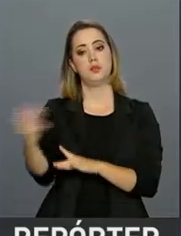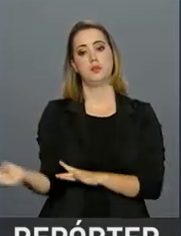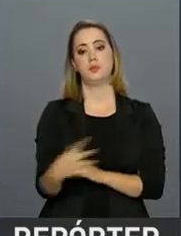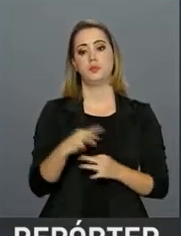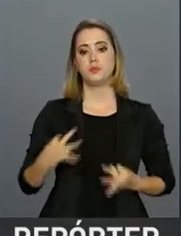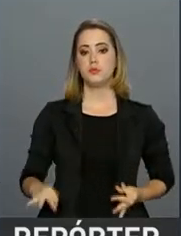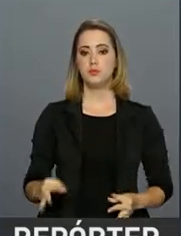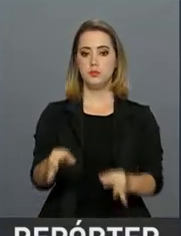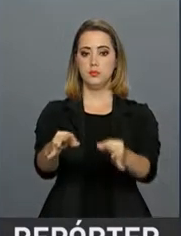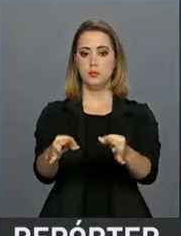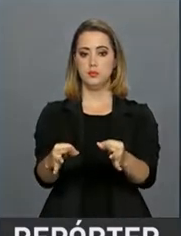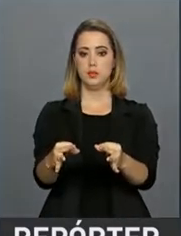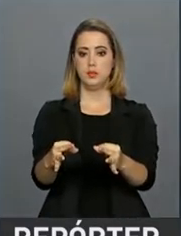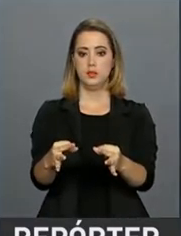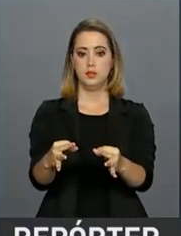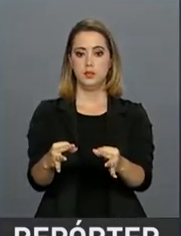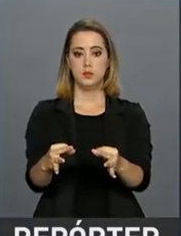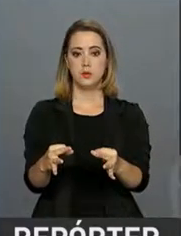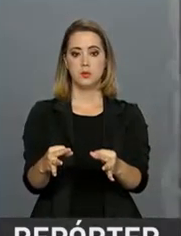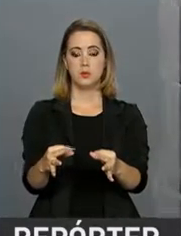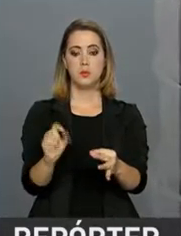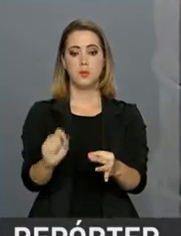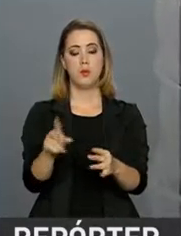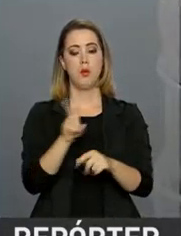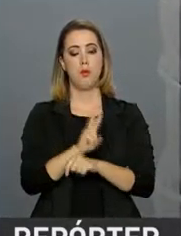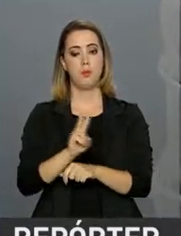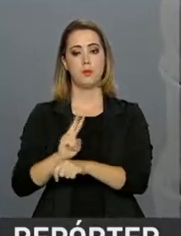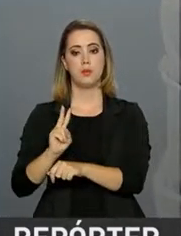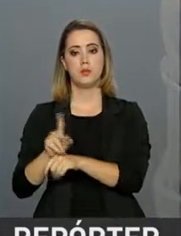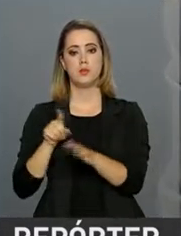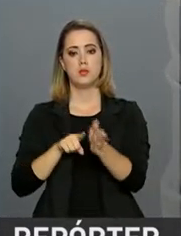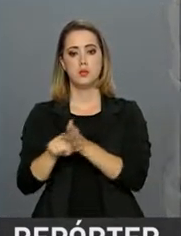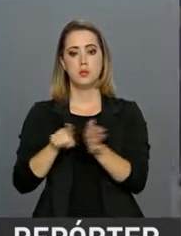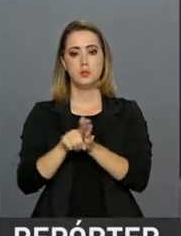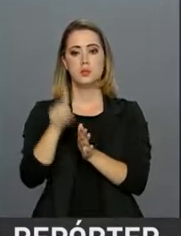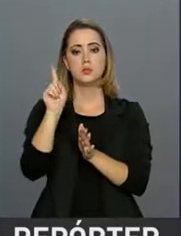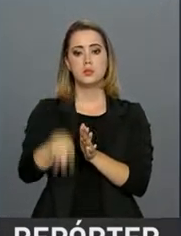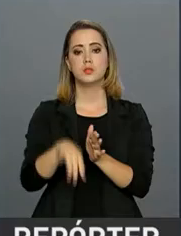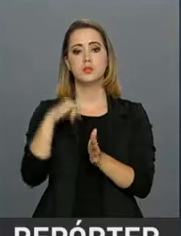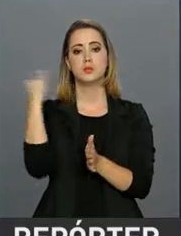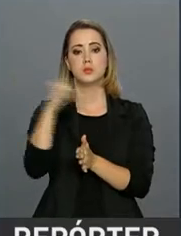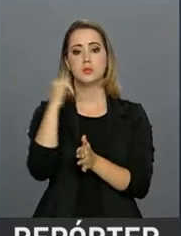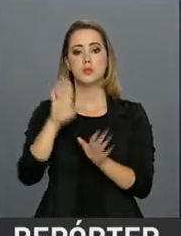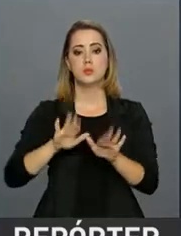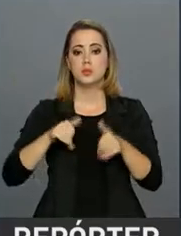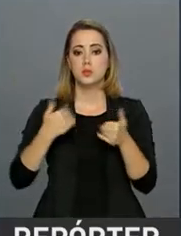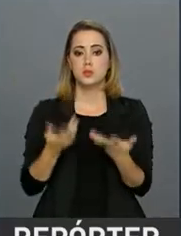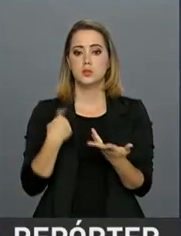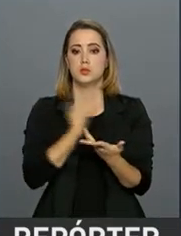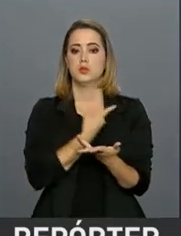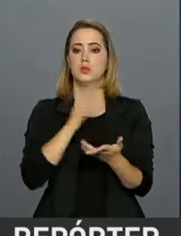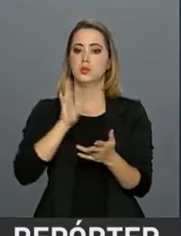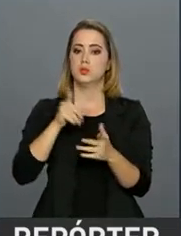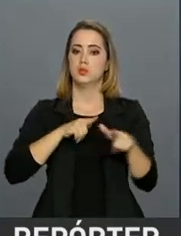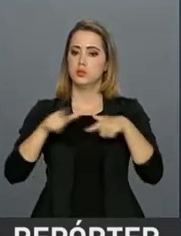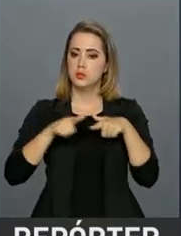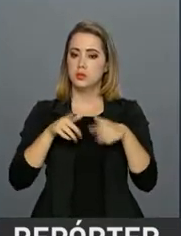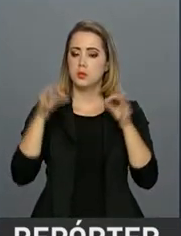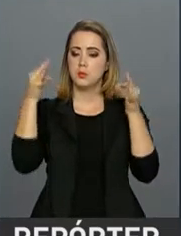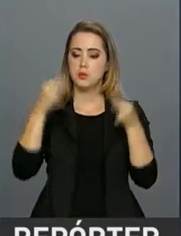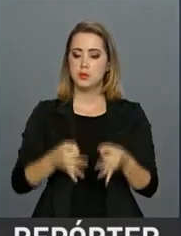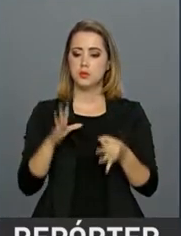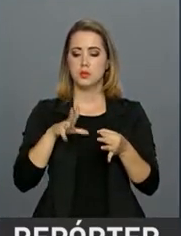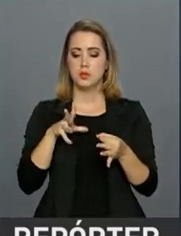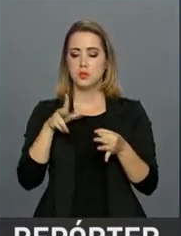inovação tecnológica, a proteção à pesquisa. Isso é fundamental. E por isso que nós temos tomado as